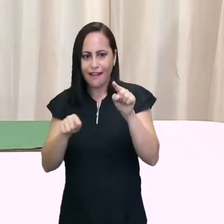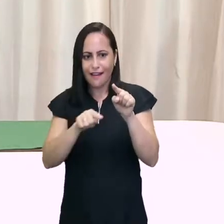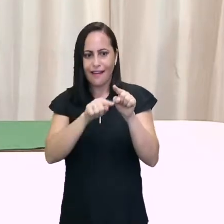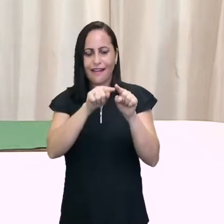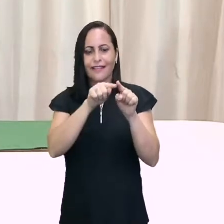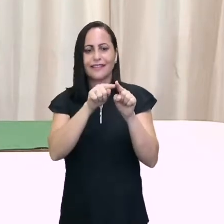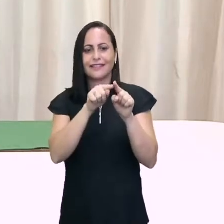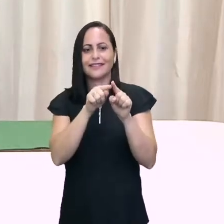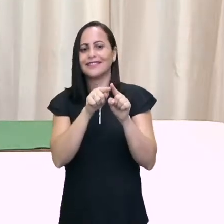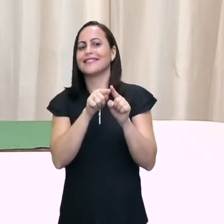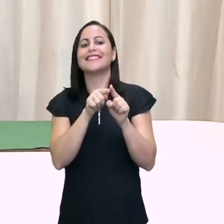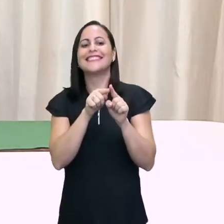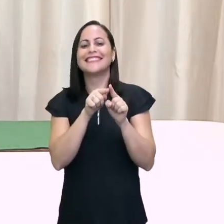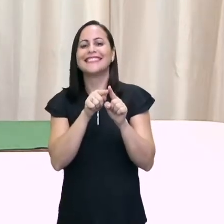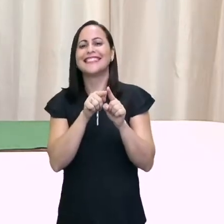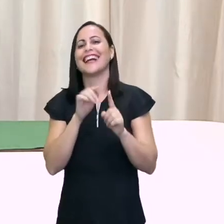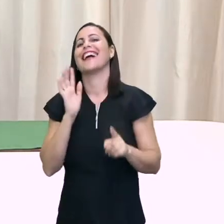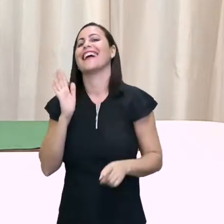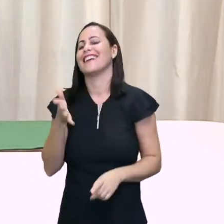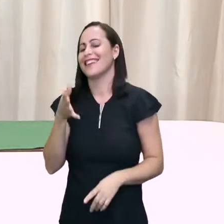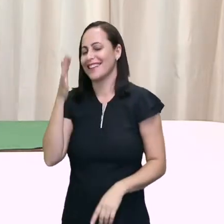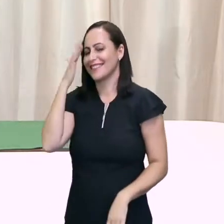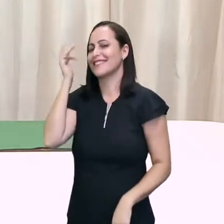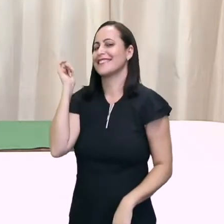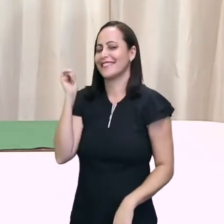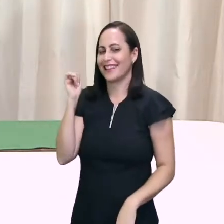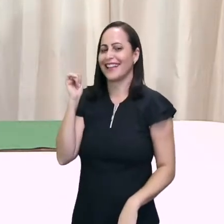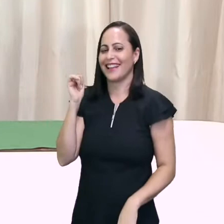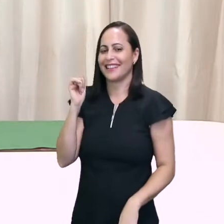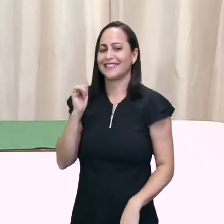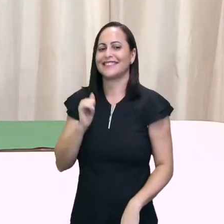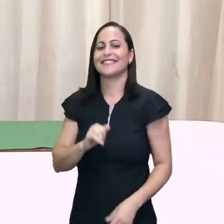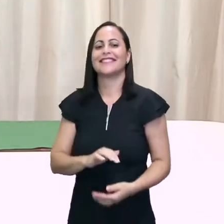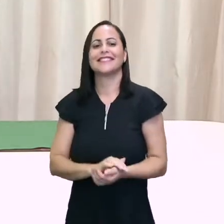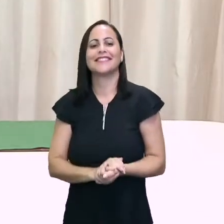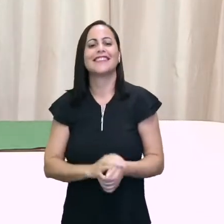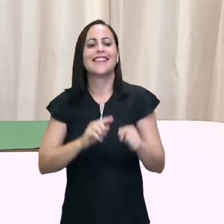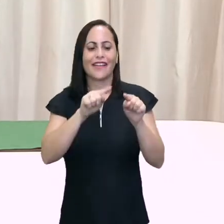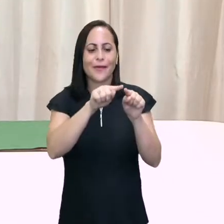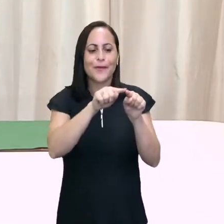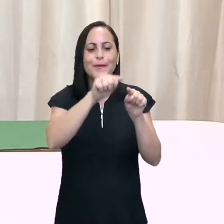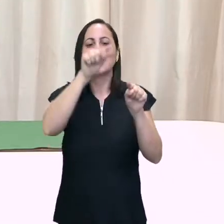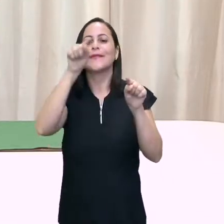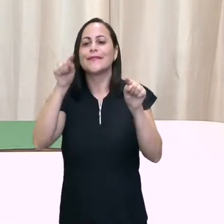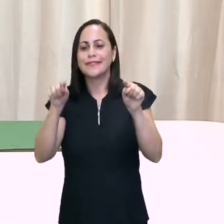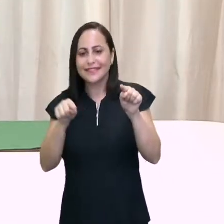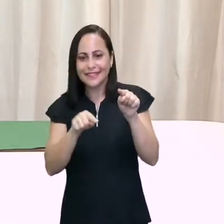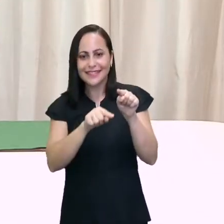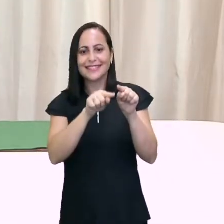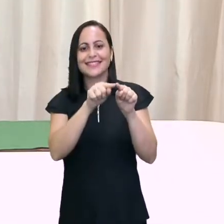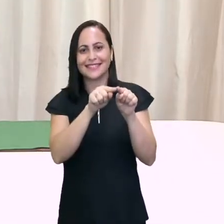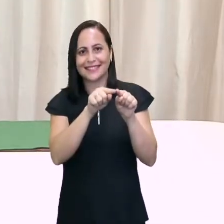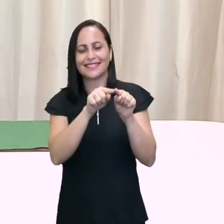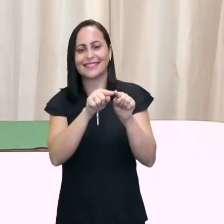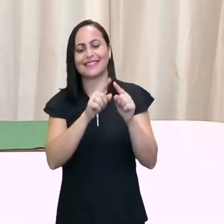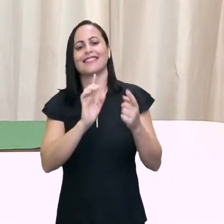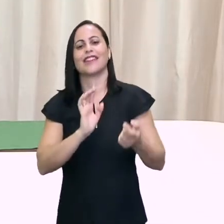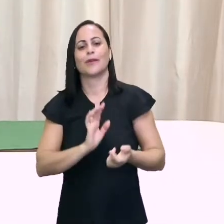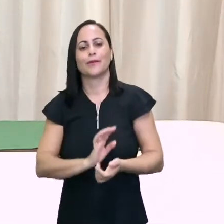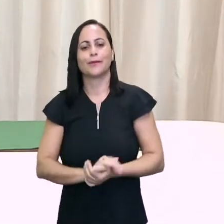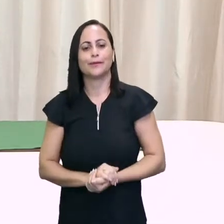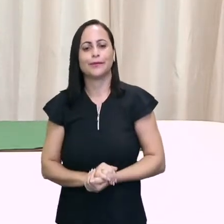redondinho. Já adivinharam aí, não é? É o círculo.